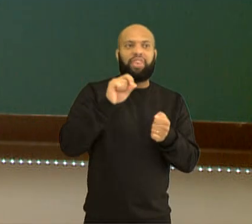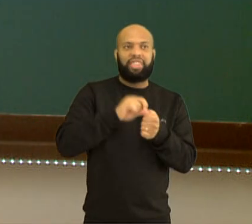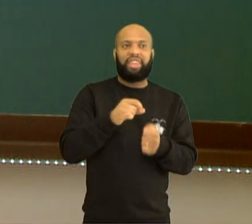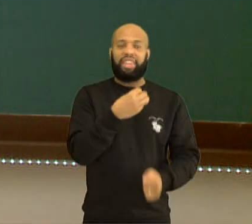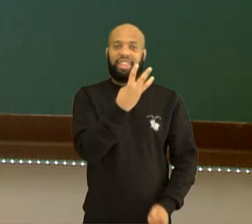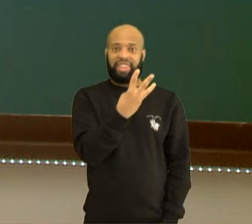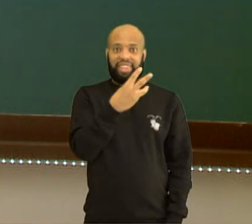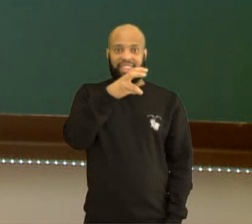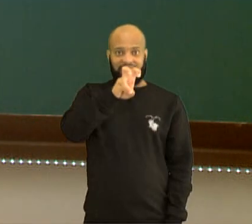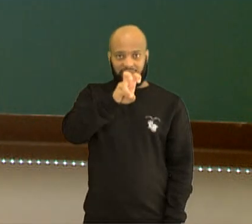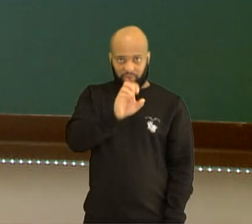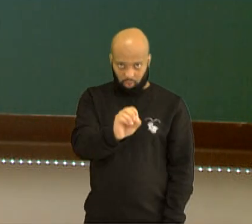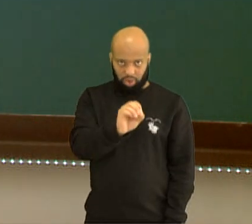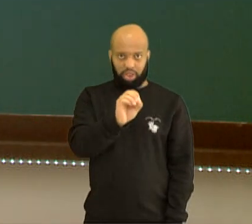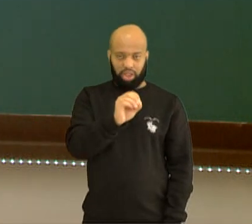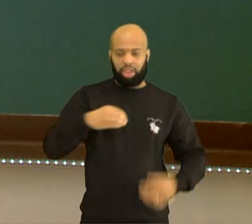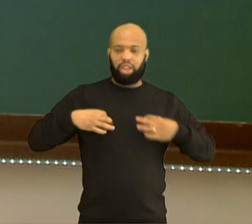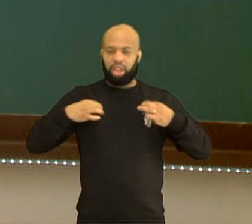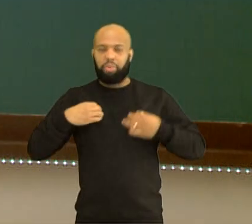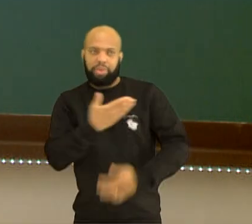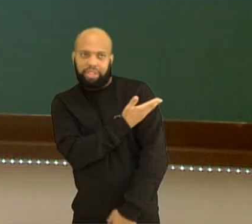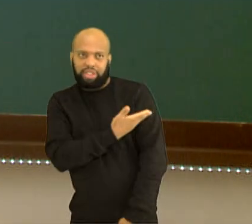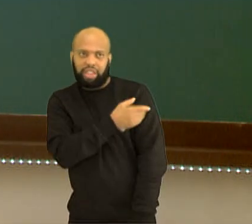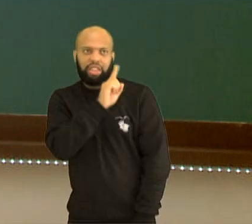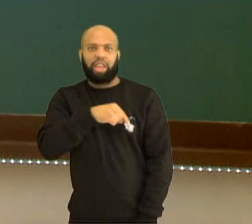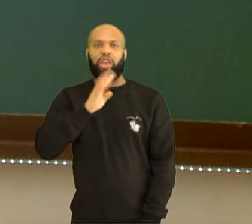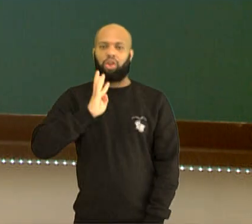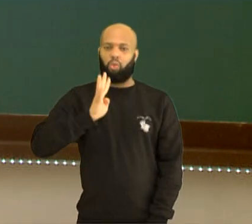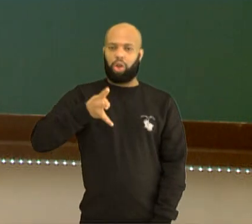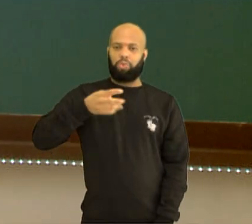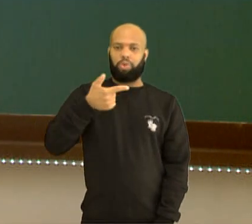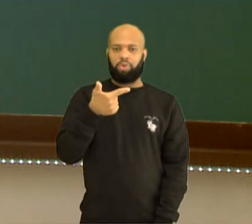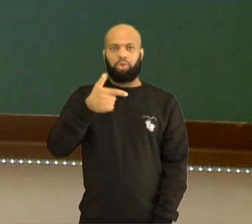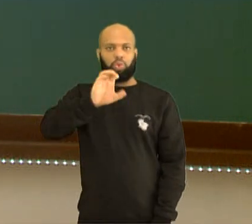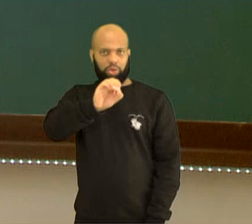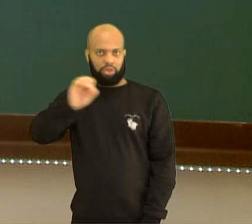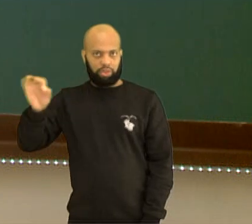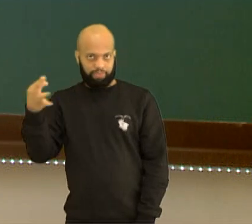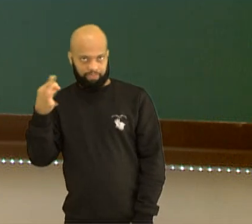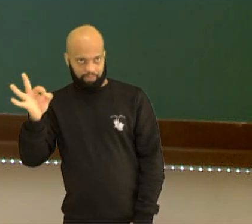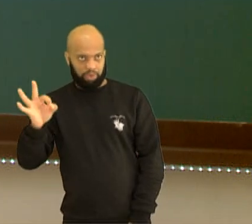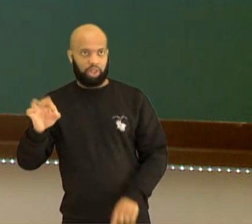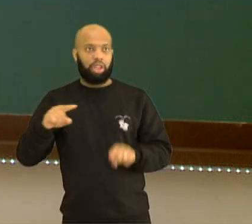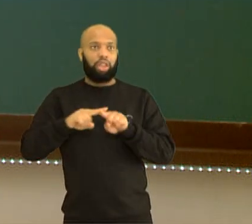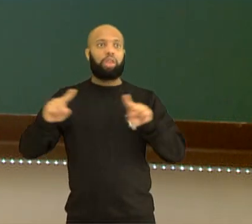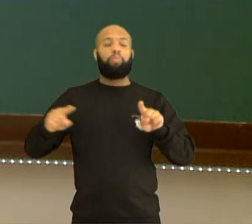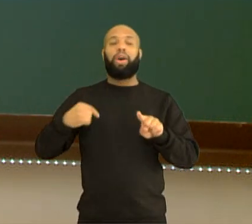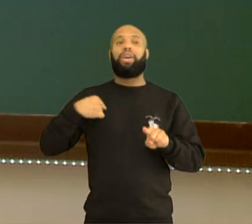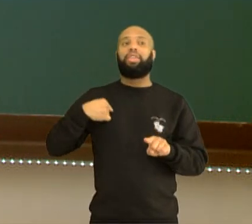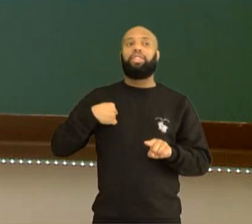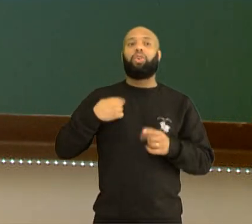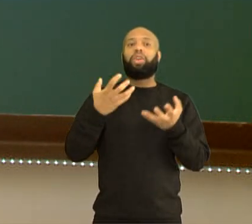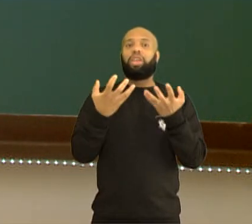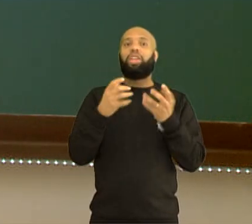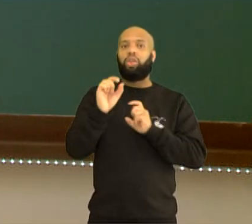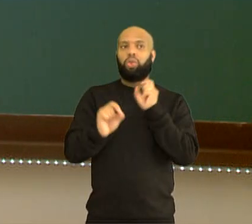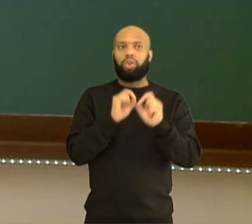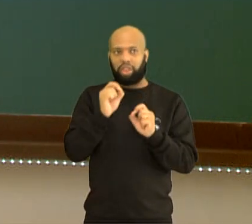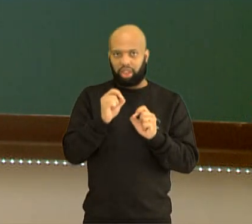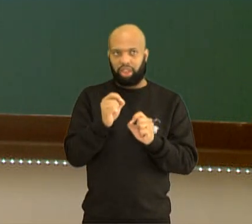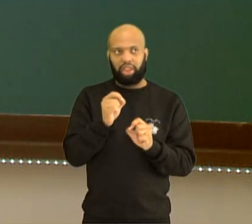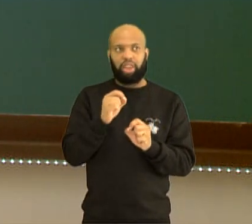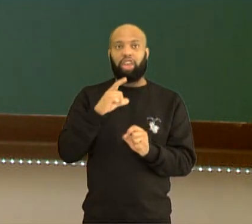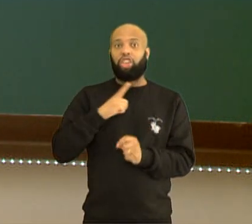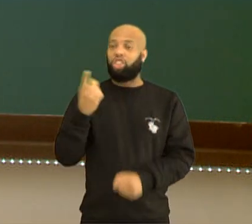produzir, né, 350 camisetas é de 4.200. Só que, como a professora falou, a